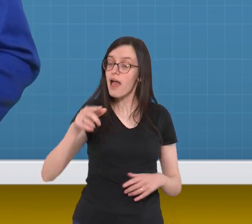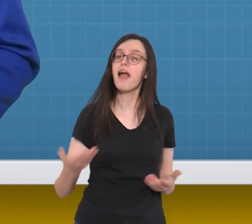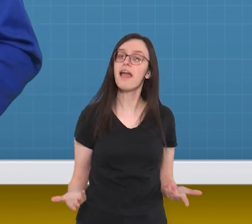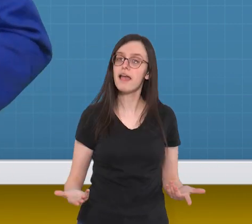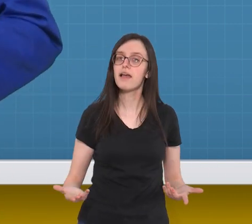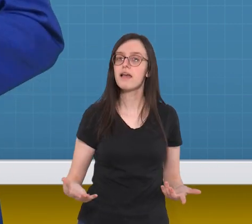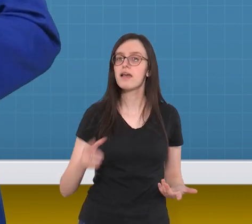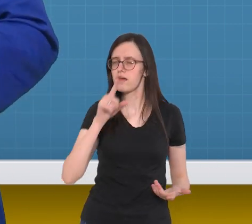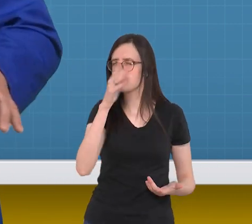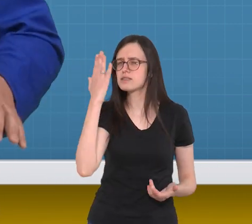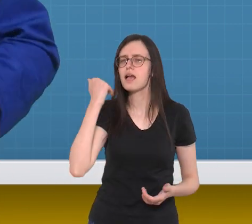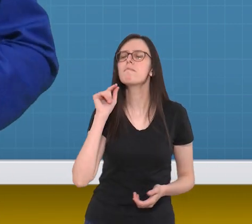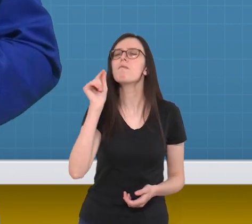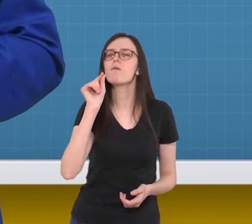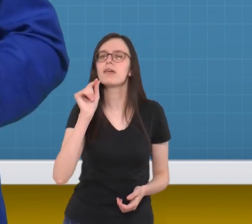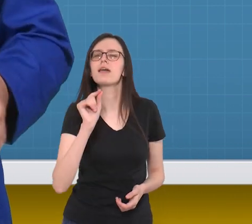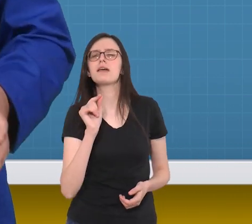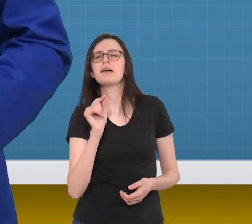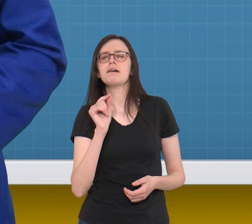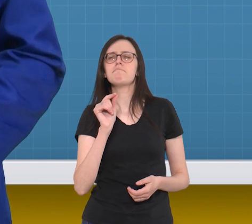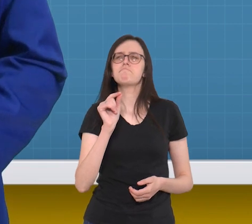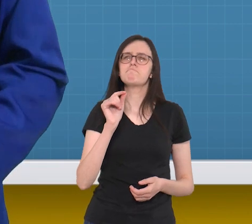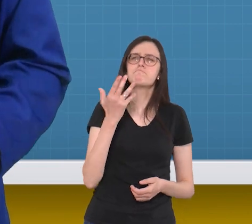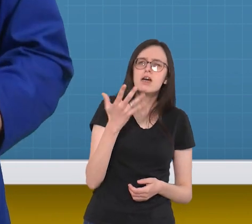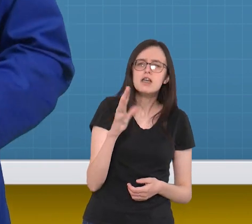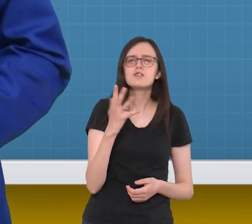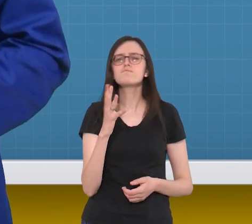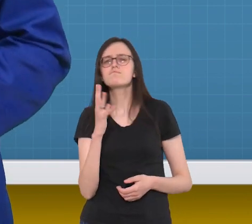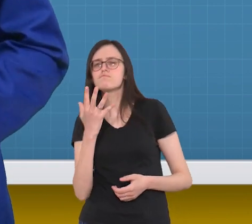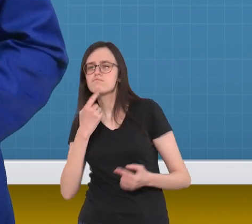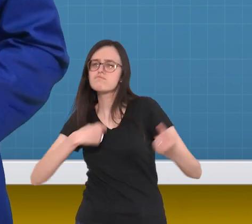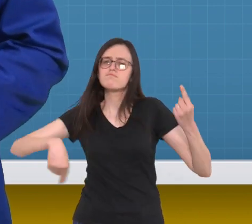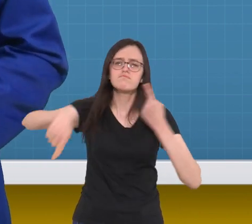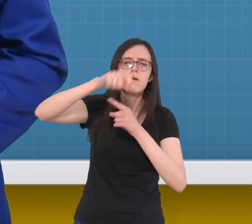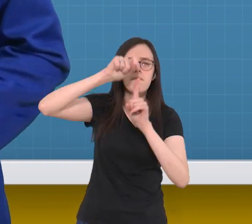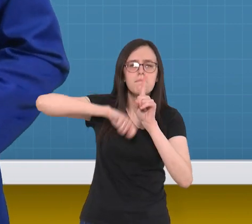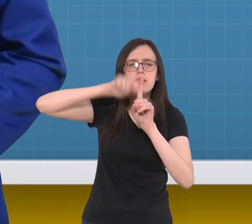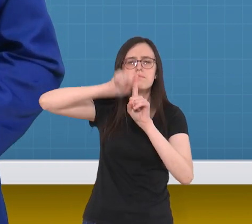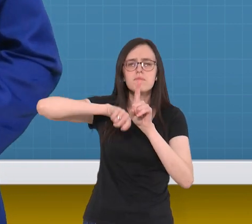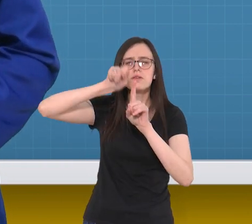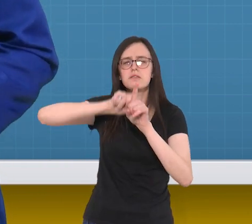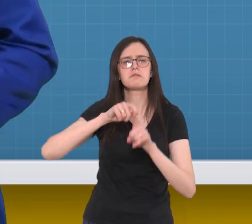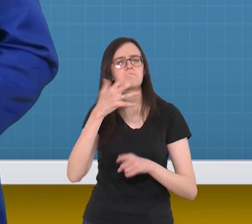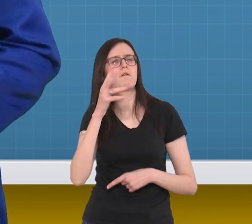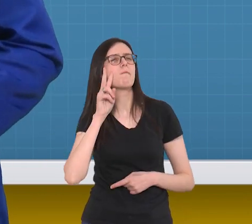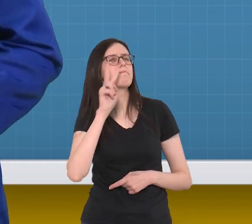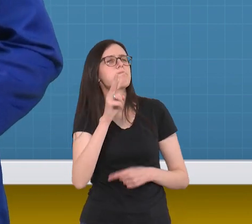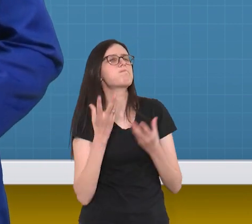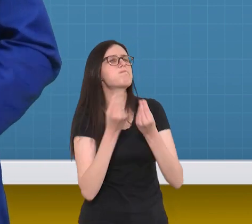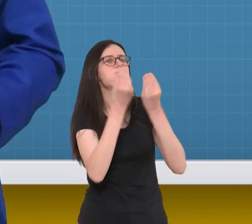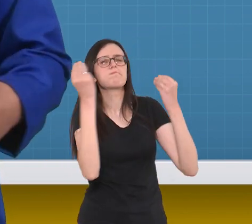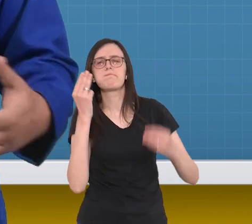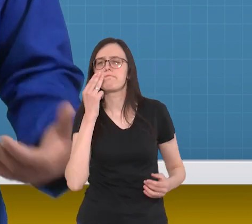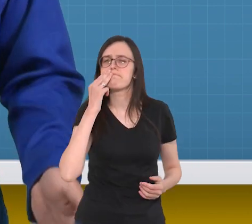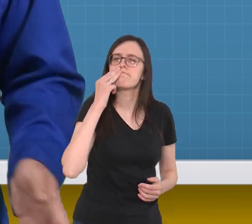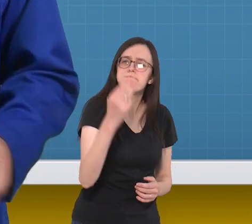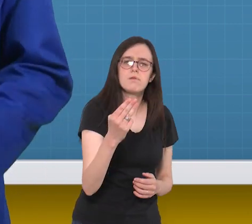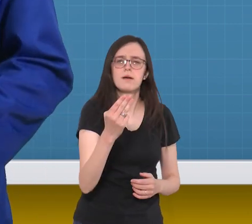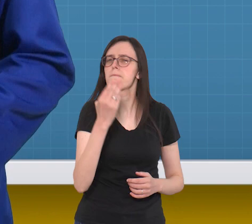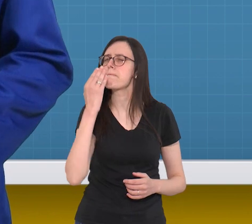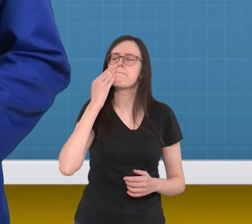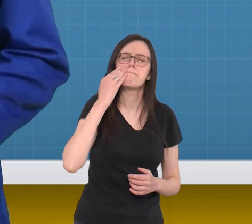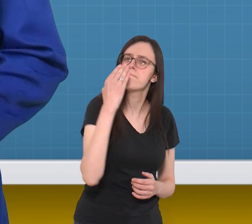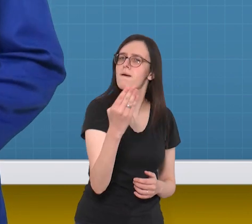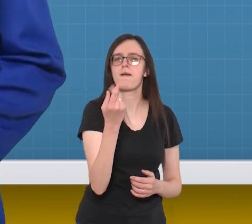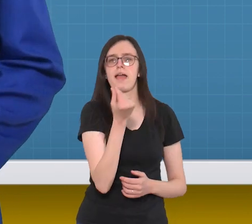sabia que gira mais ou menos mensalmente 130 bilhões de reais em títulos, em